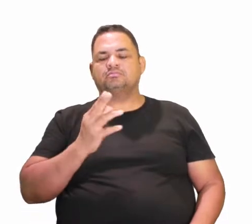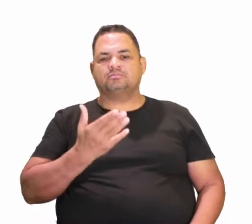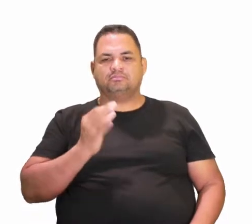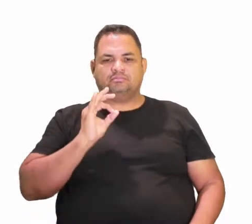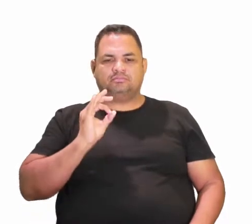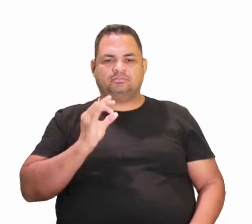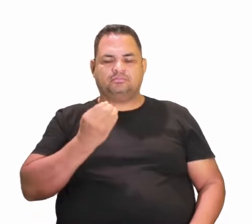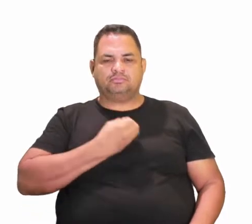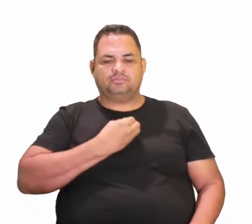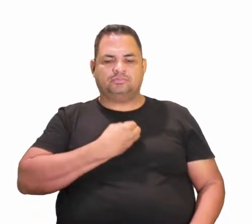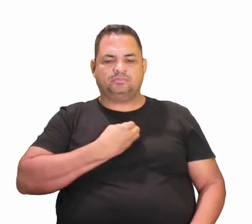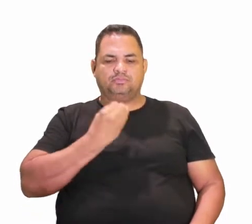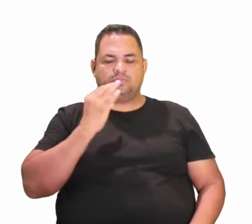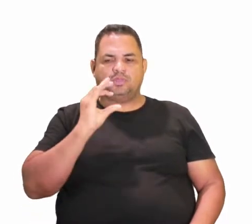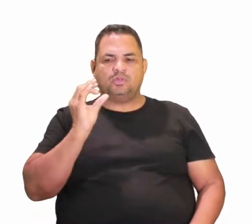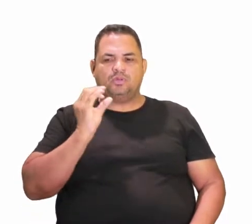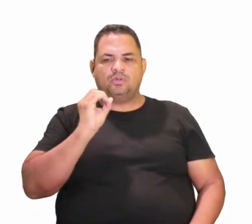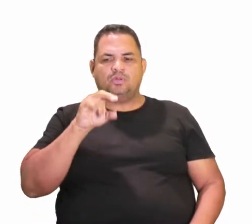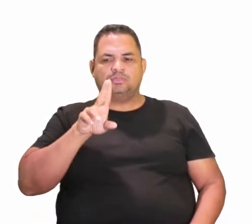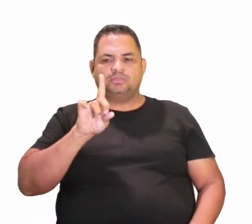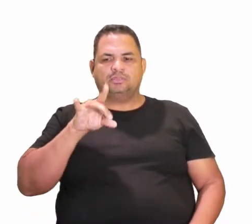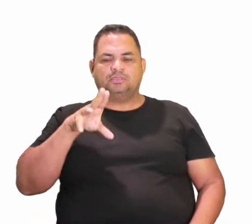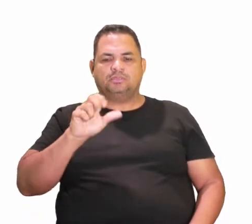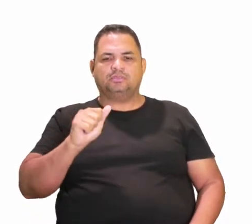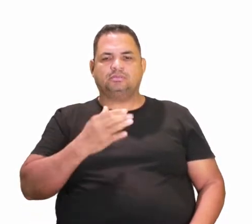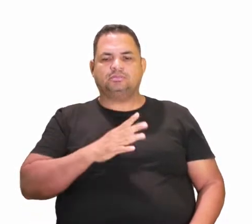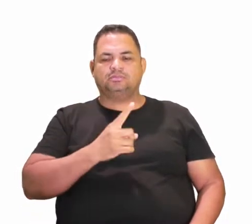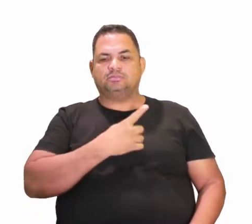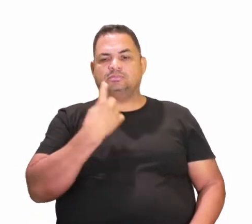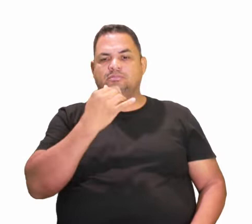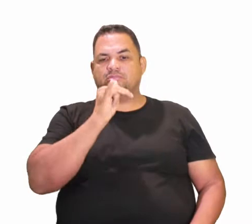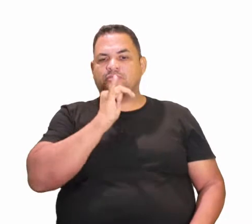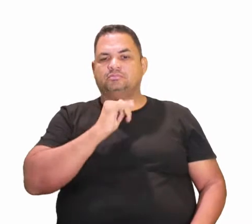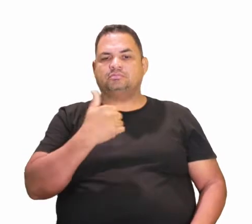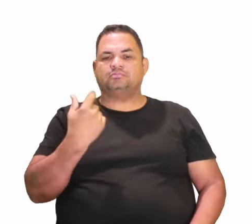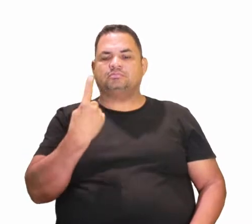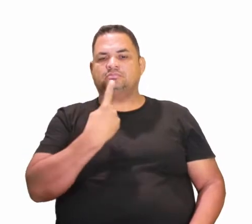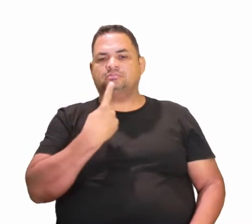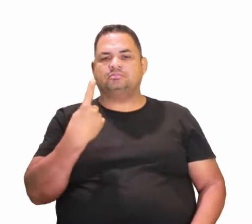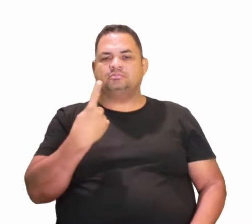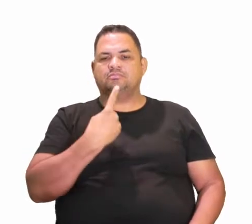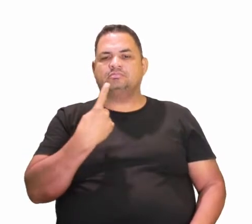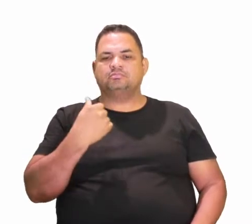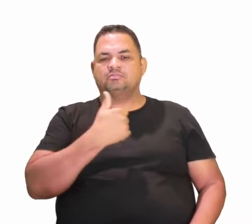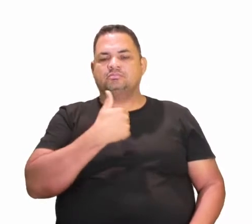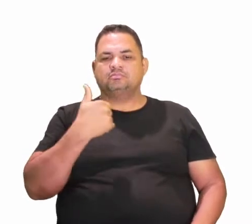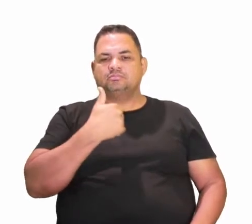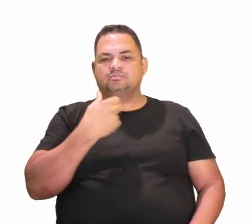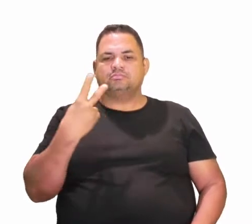certo então temos aqui os exemplos do que nós vimos lá primeiro first